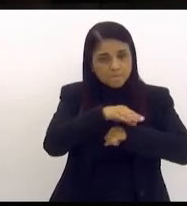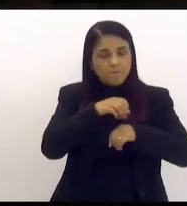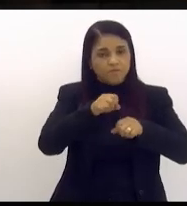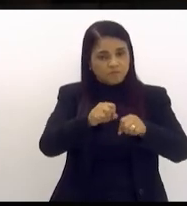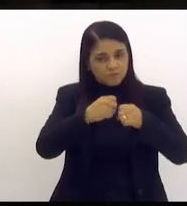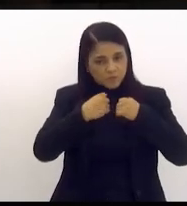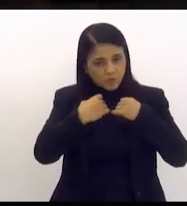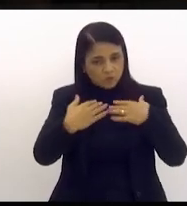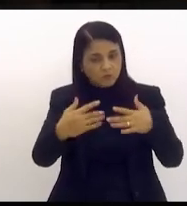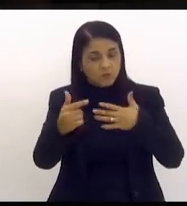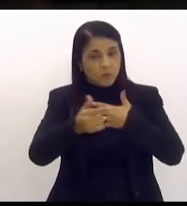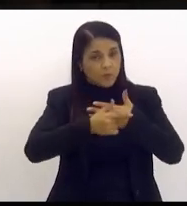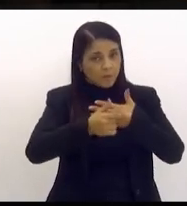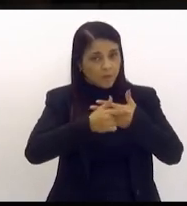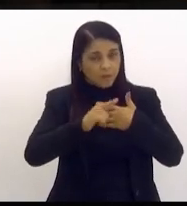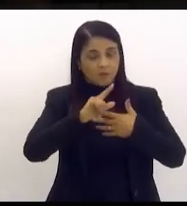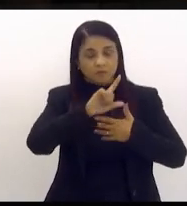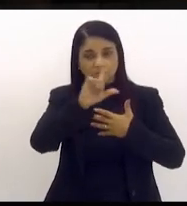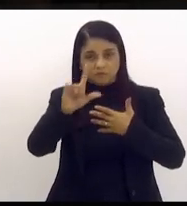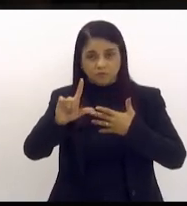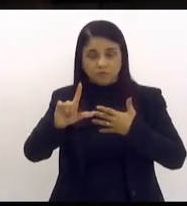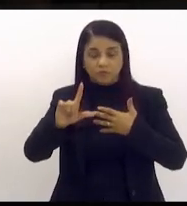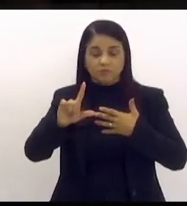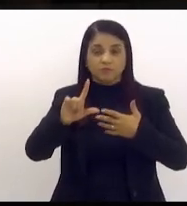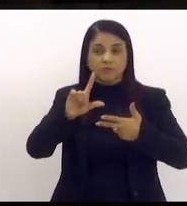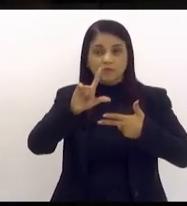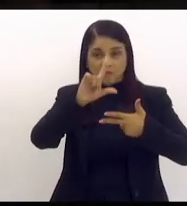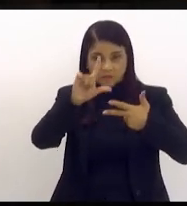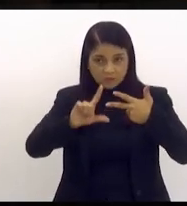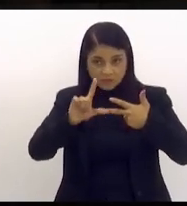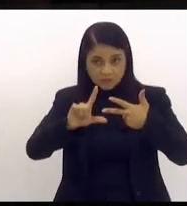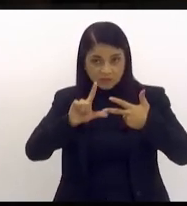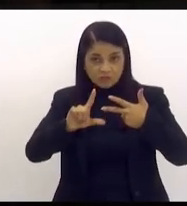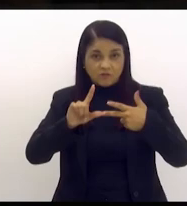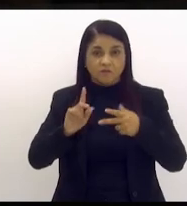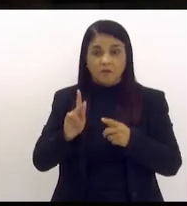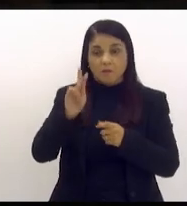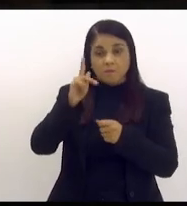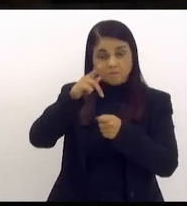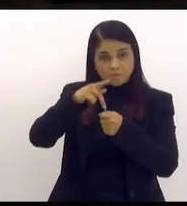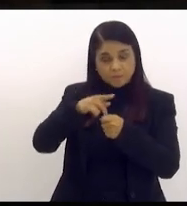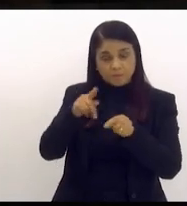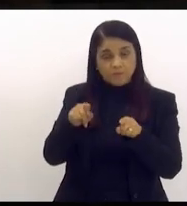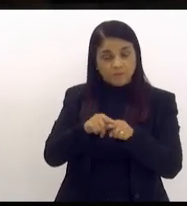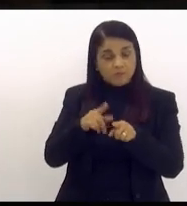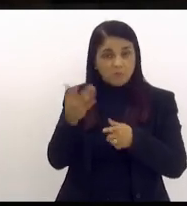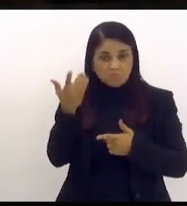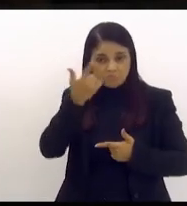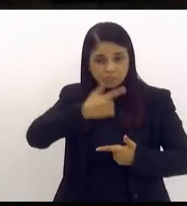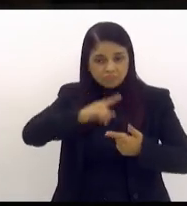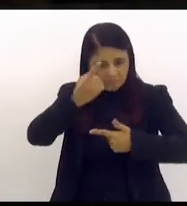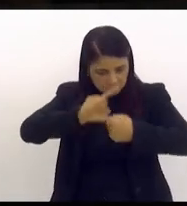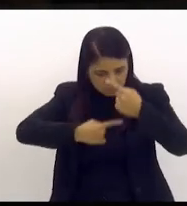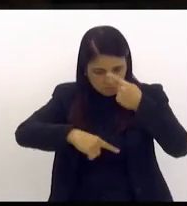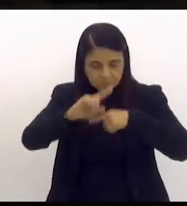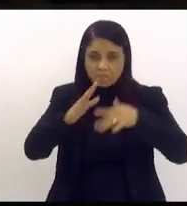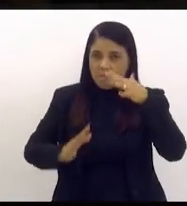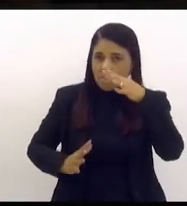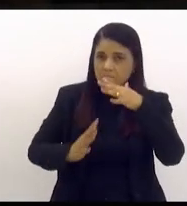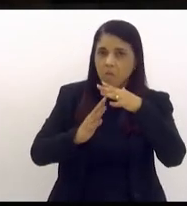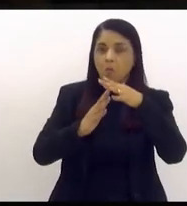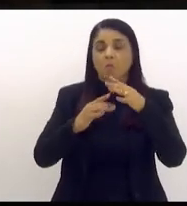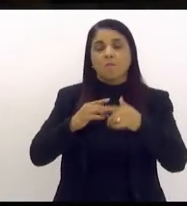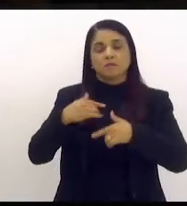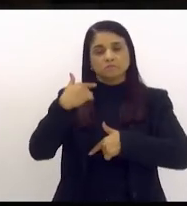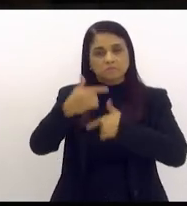o papel do Legislativo aqui que a Petrobras tá não só se recuperando mas está avançando com o nosso presidente